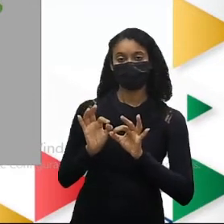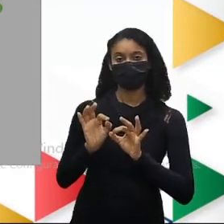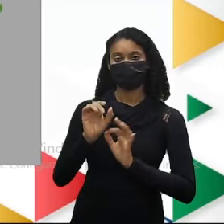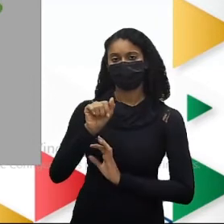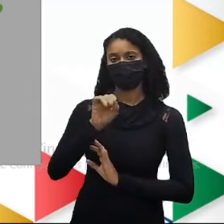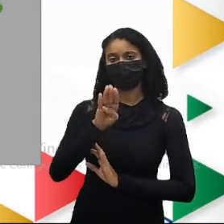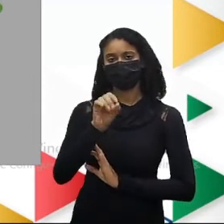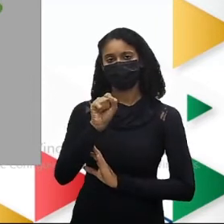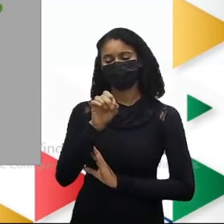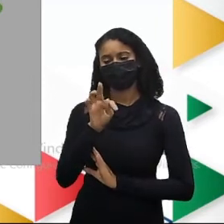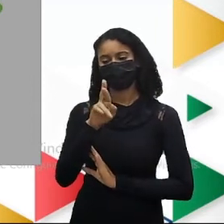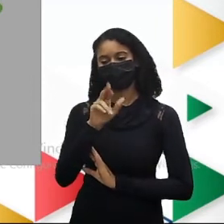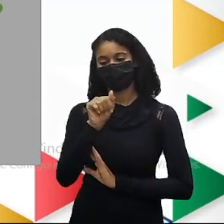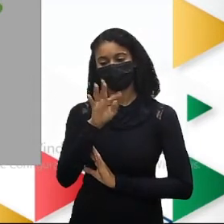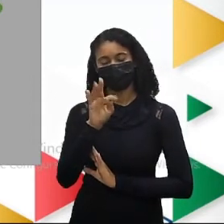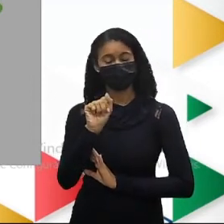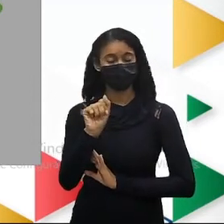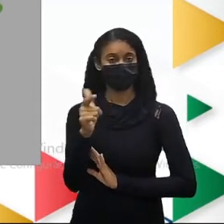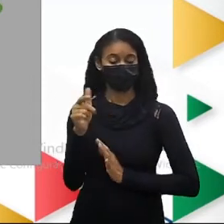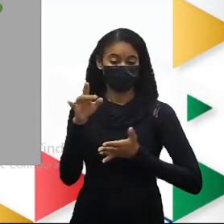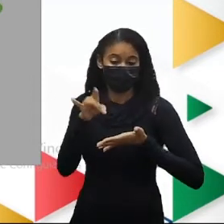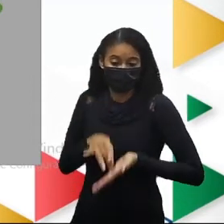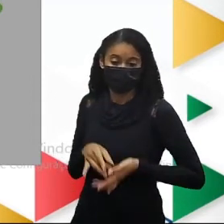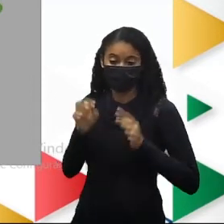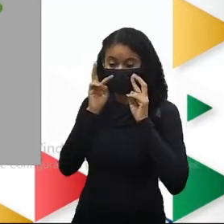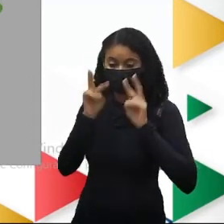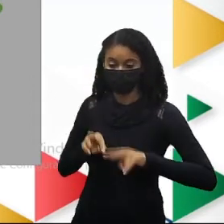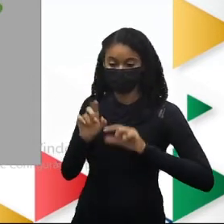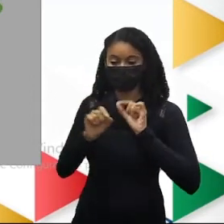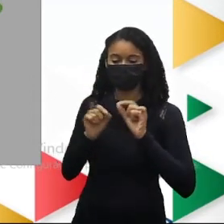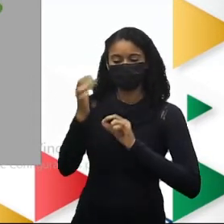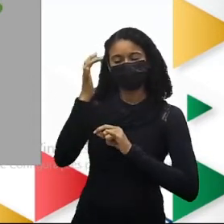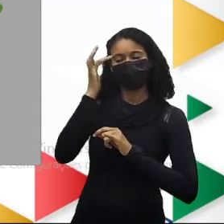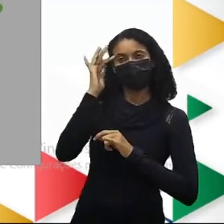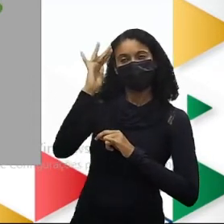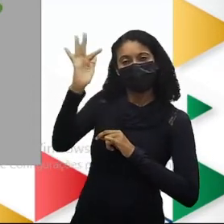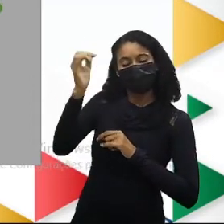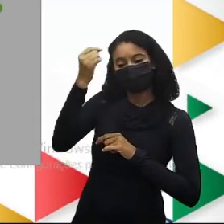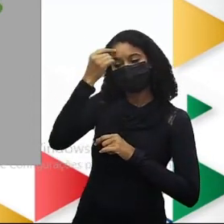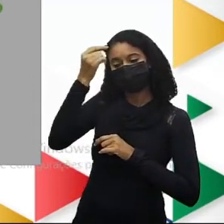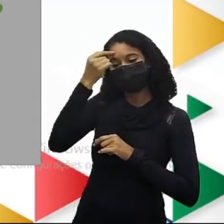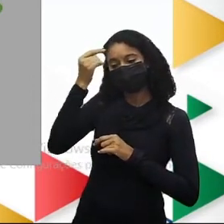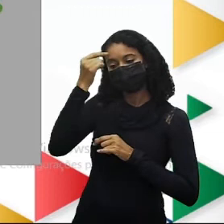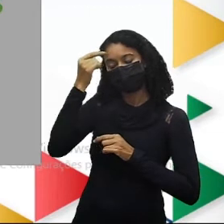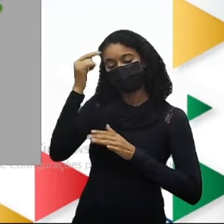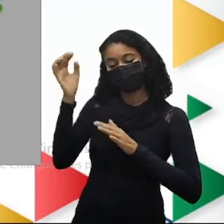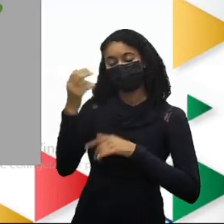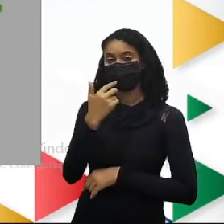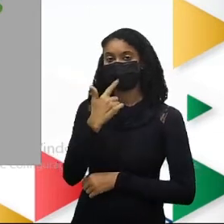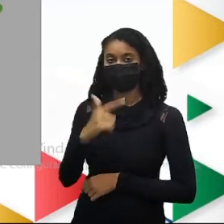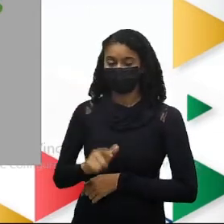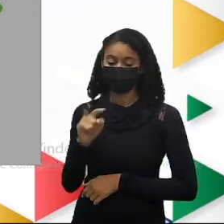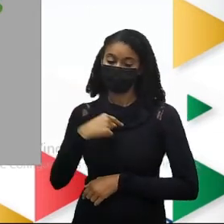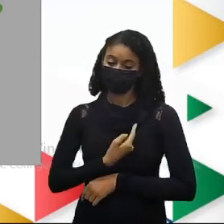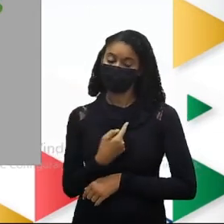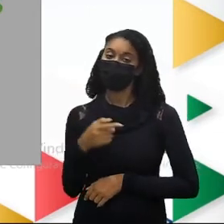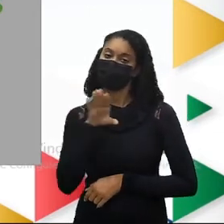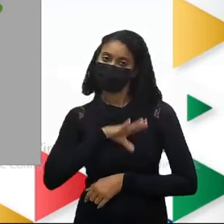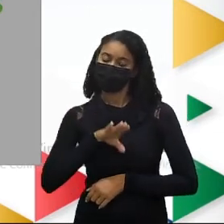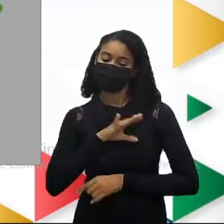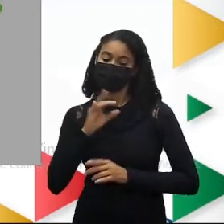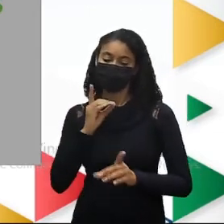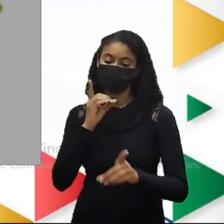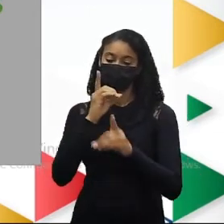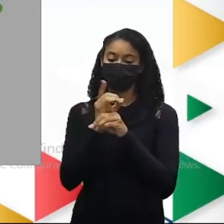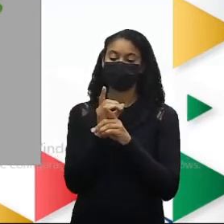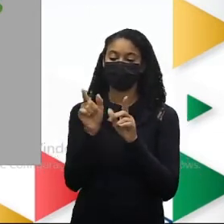de uma determinada língua, no nosso caso, a portuguesa, encontrada nas gramáticas tradicionais, com o